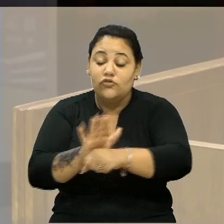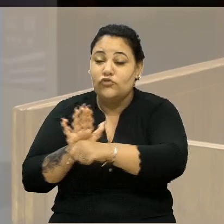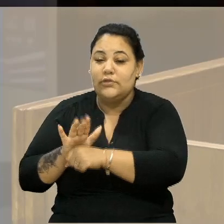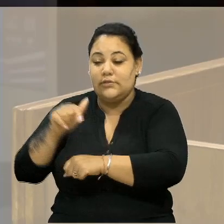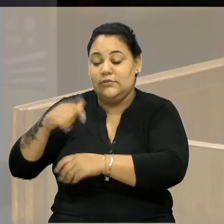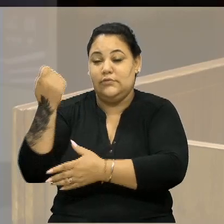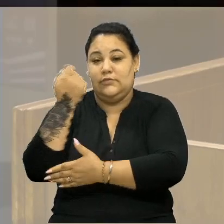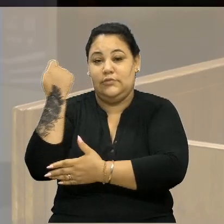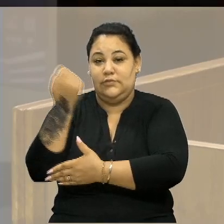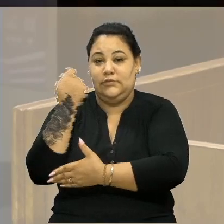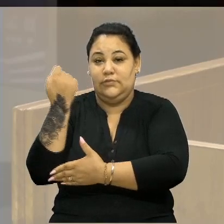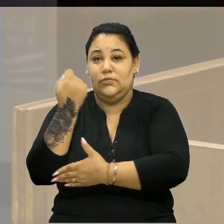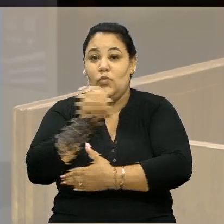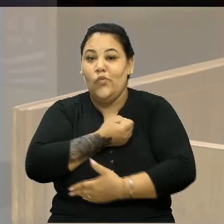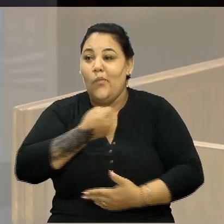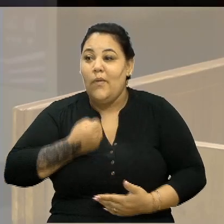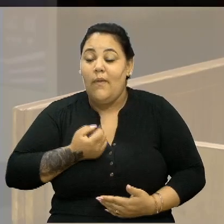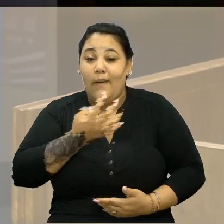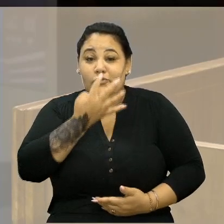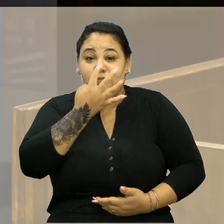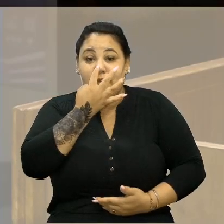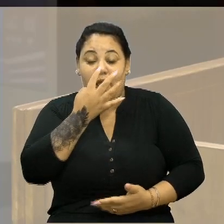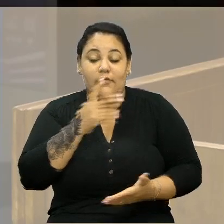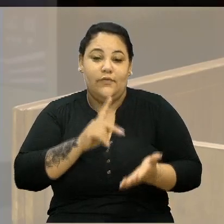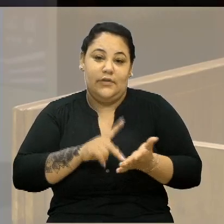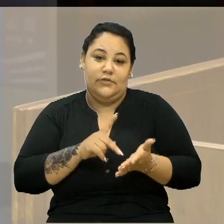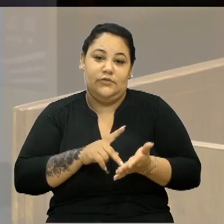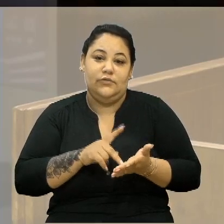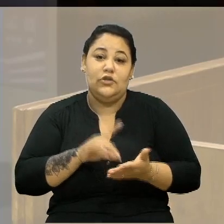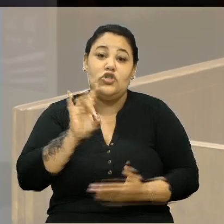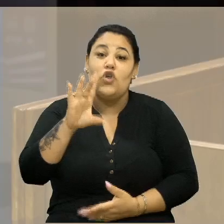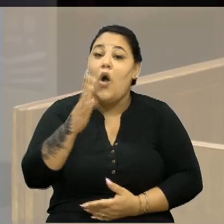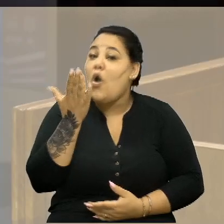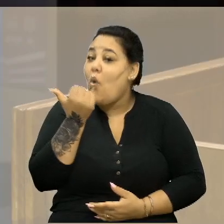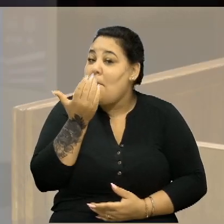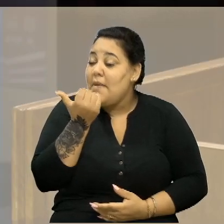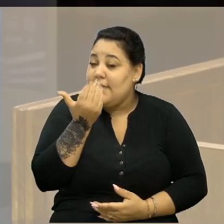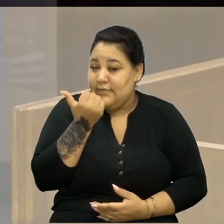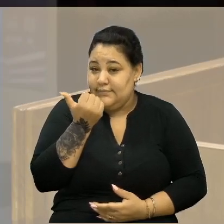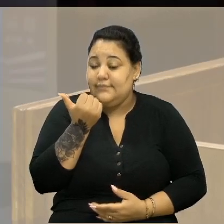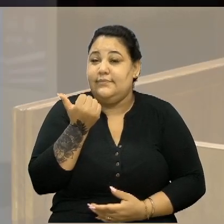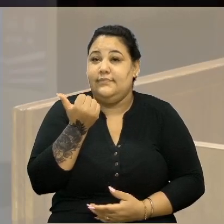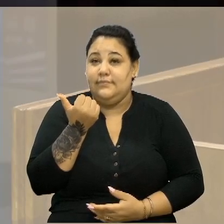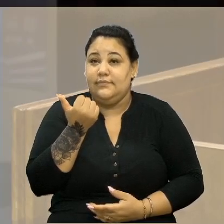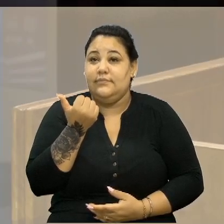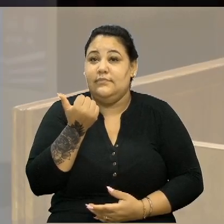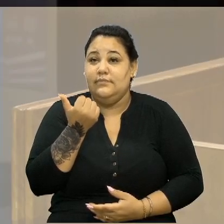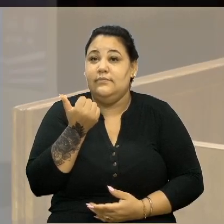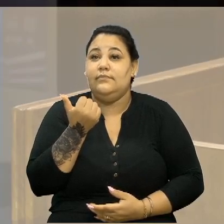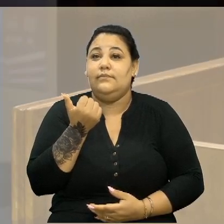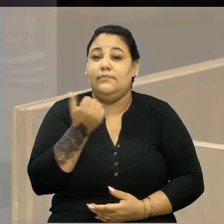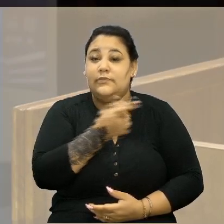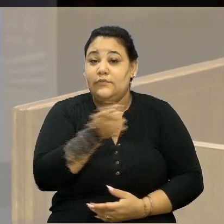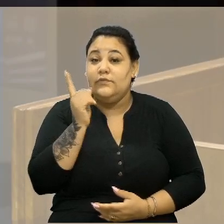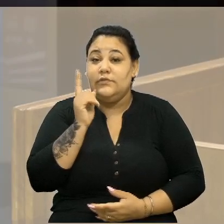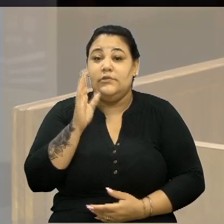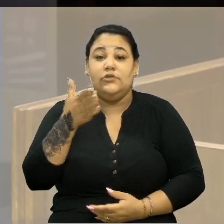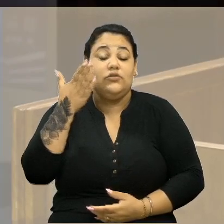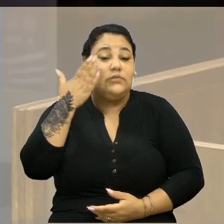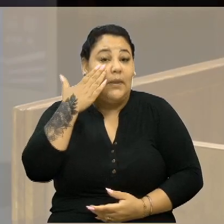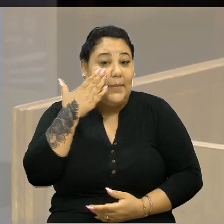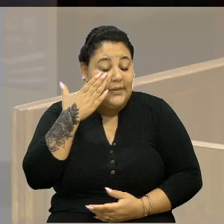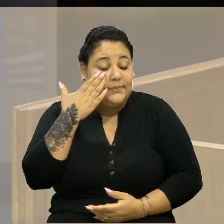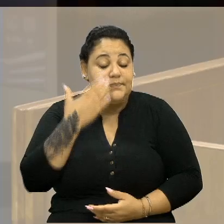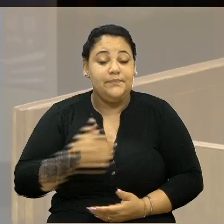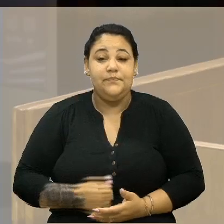com números impressionantes que só em alimentos, para os senhores terem uma